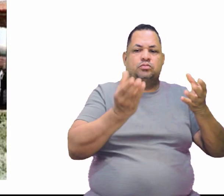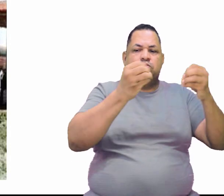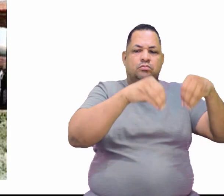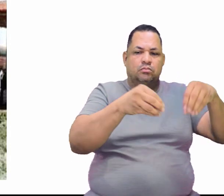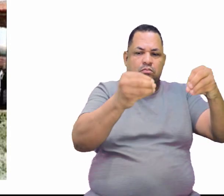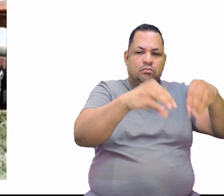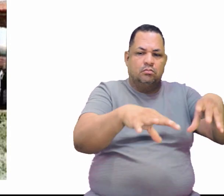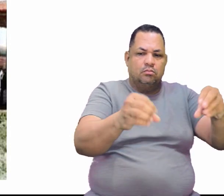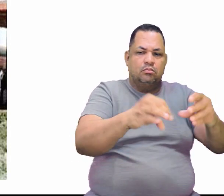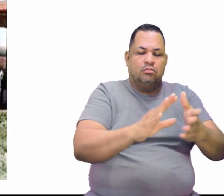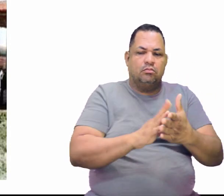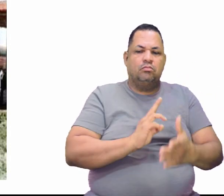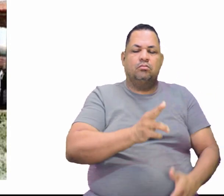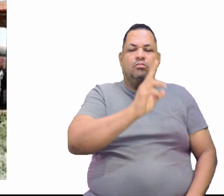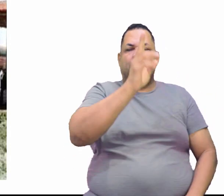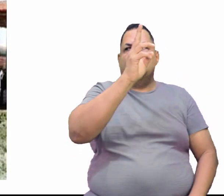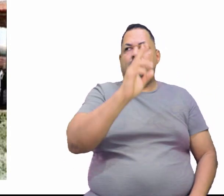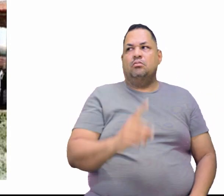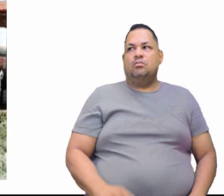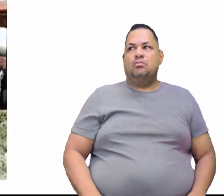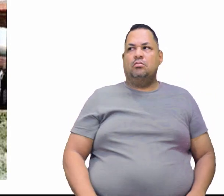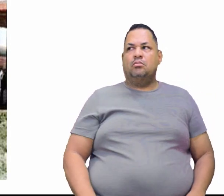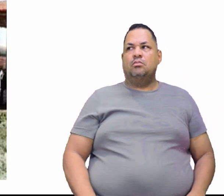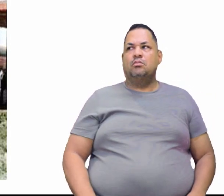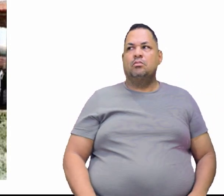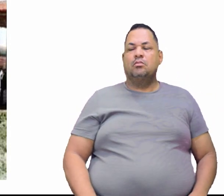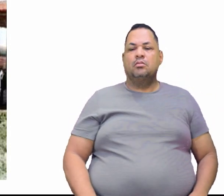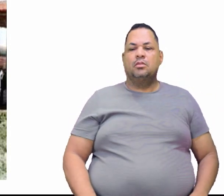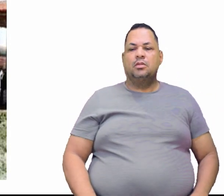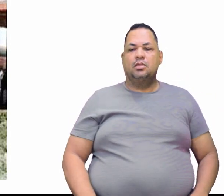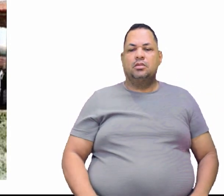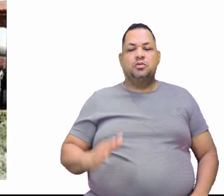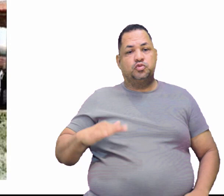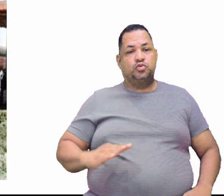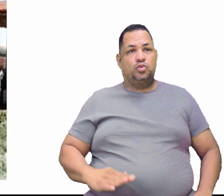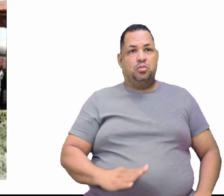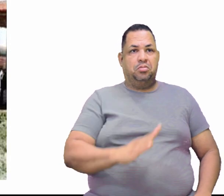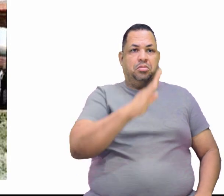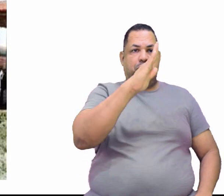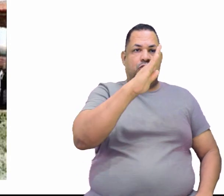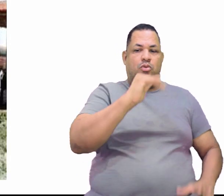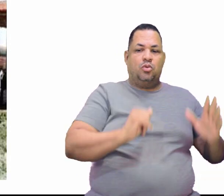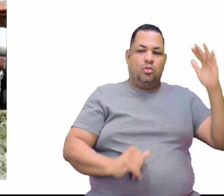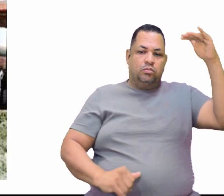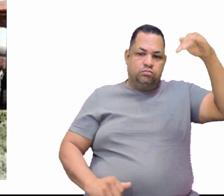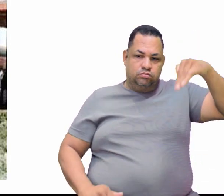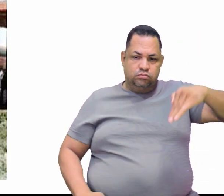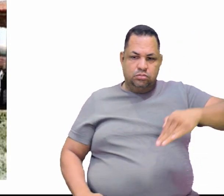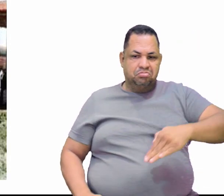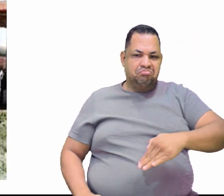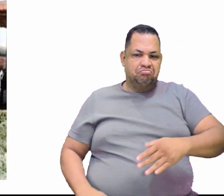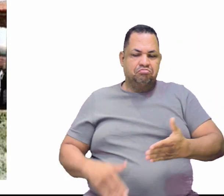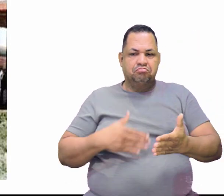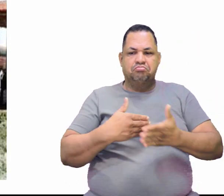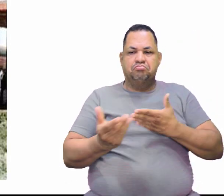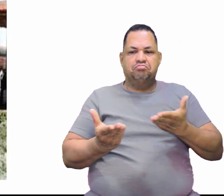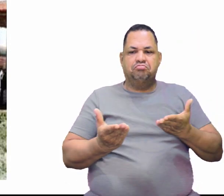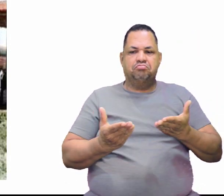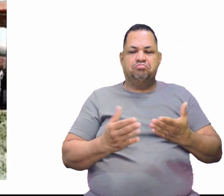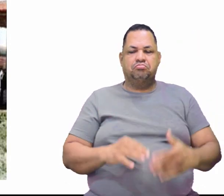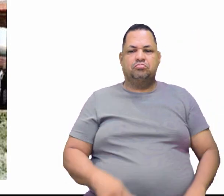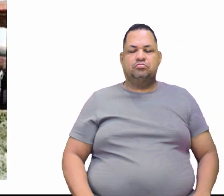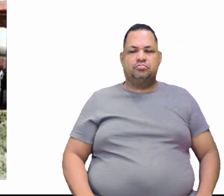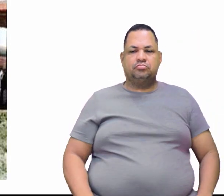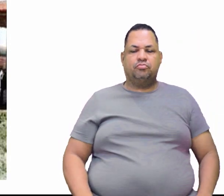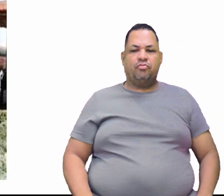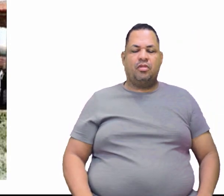água e seguir viagem. Isso tanto descendo como subindo. Descendo era mais rápido,